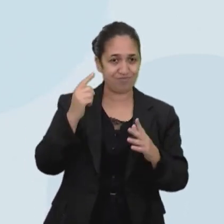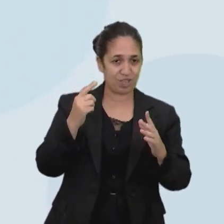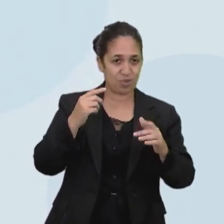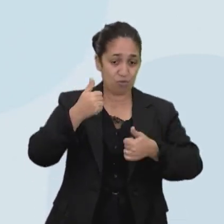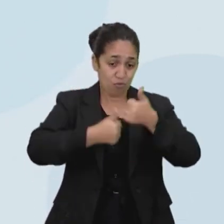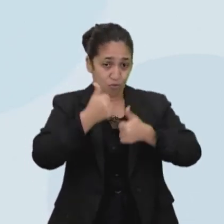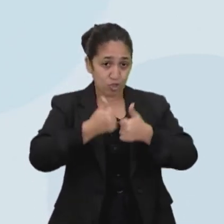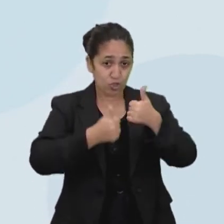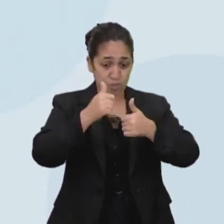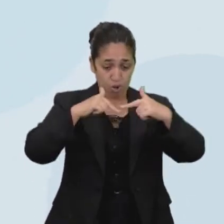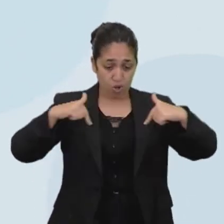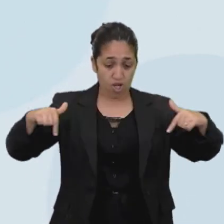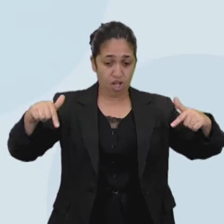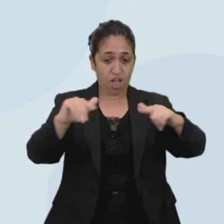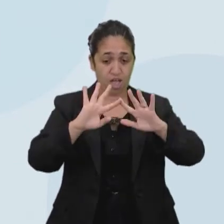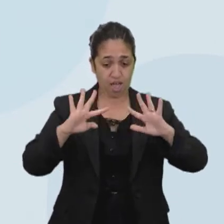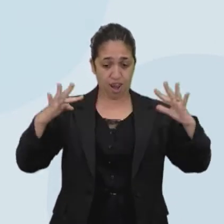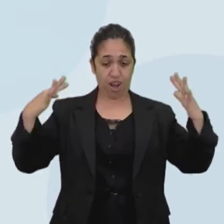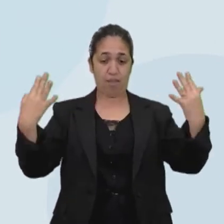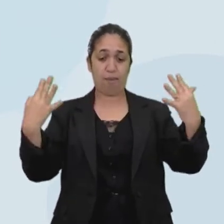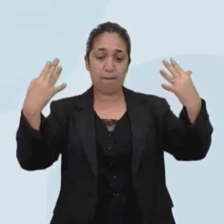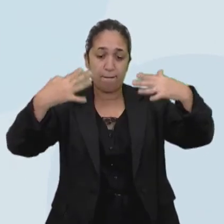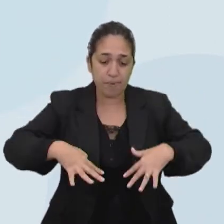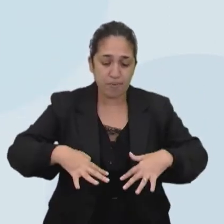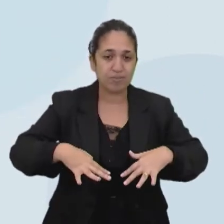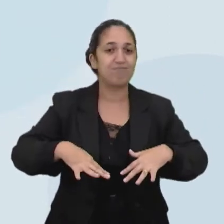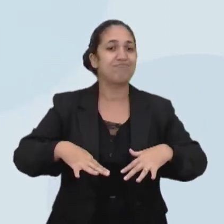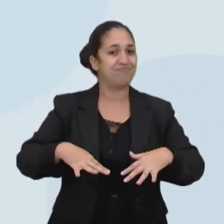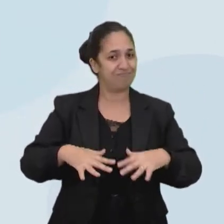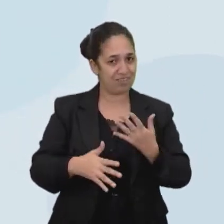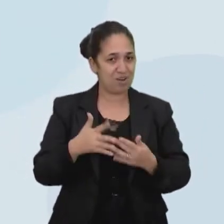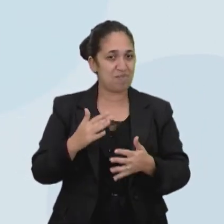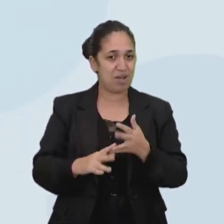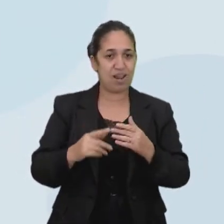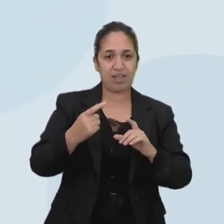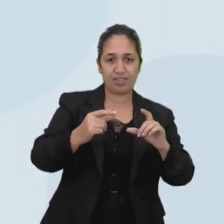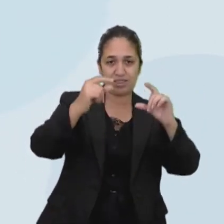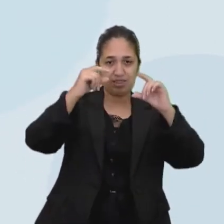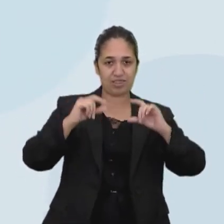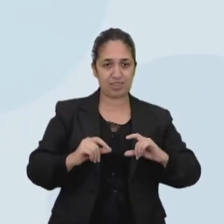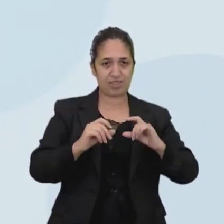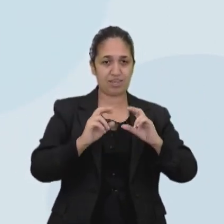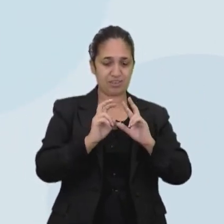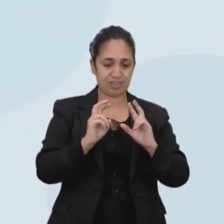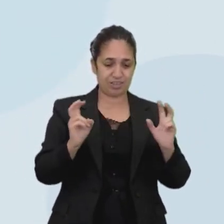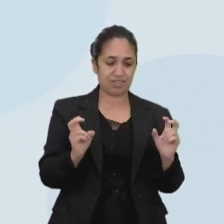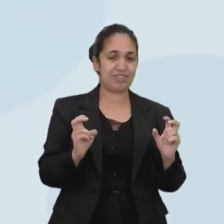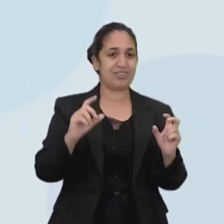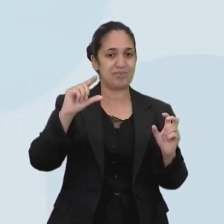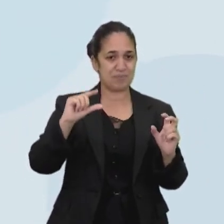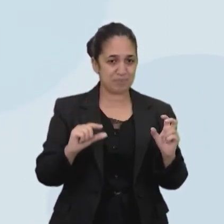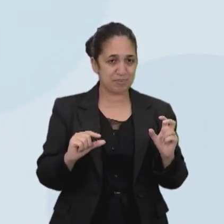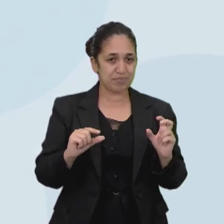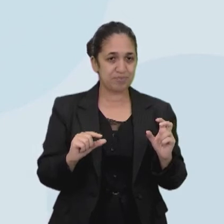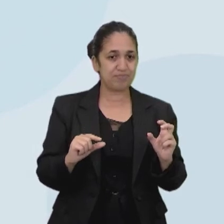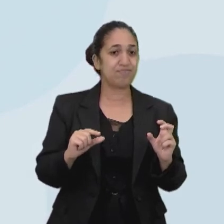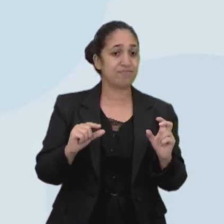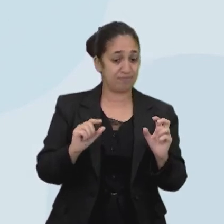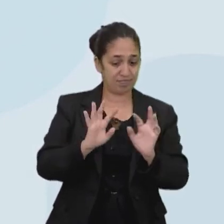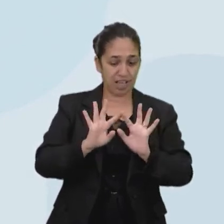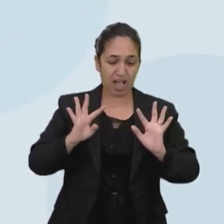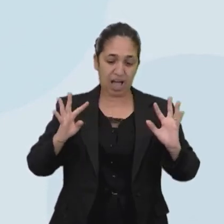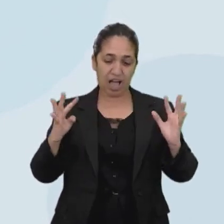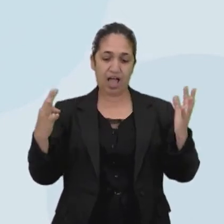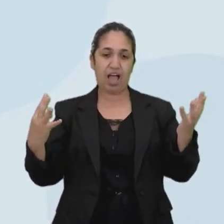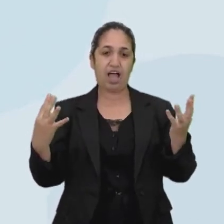e impede atividades. Aí vamos ao subtítulo, né? Por conta da obstrução causada pela grade,